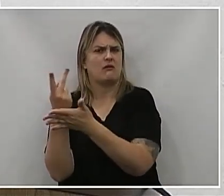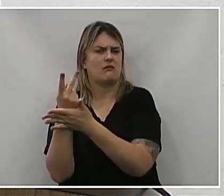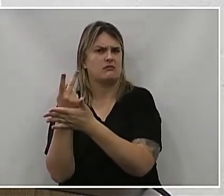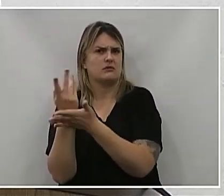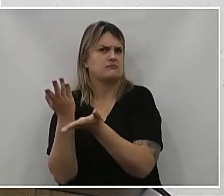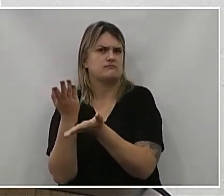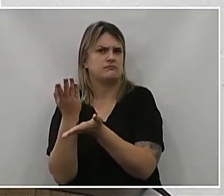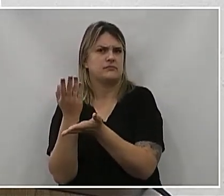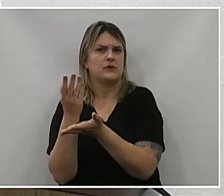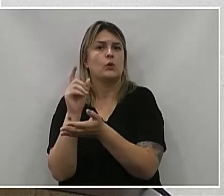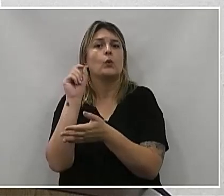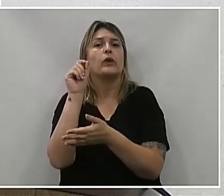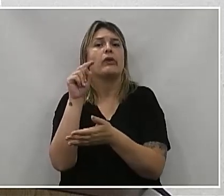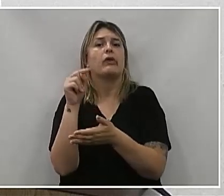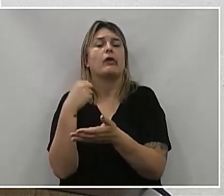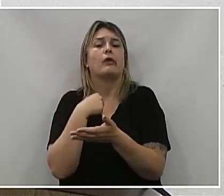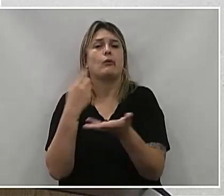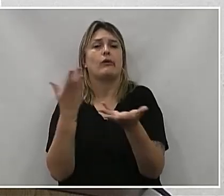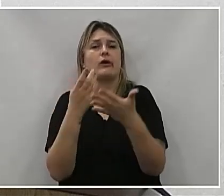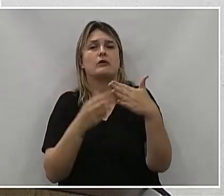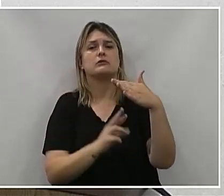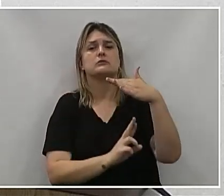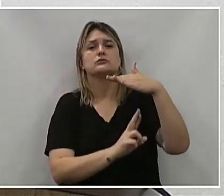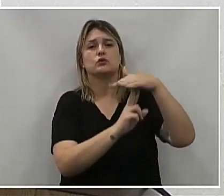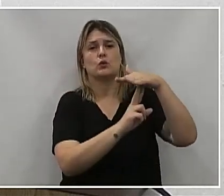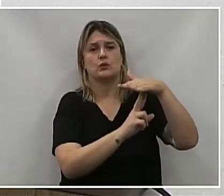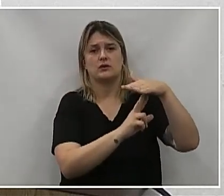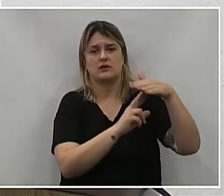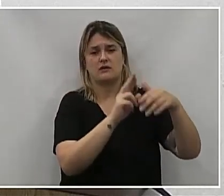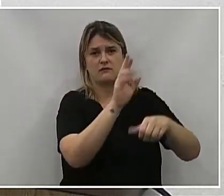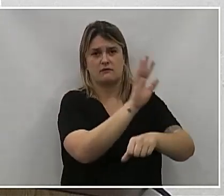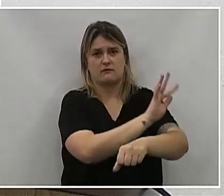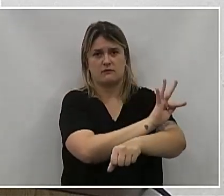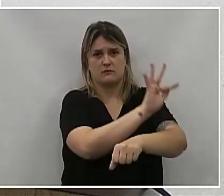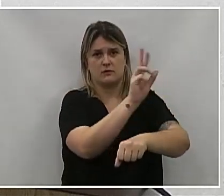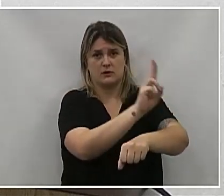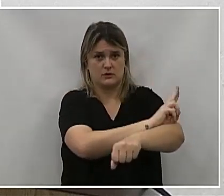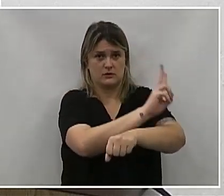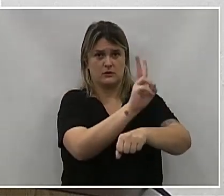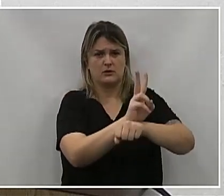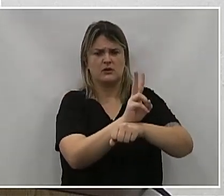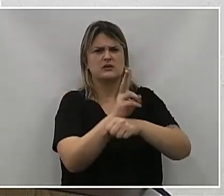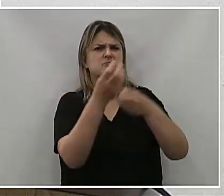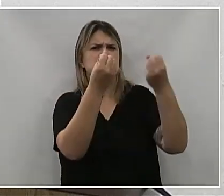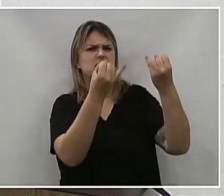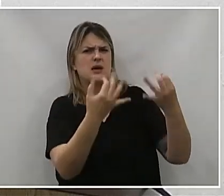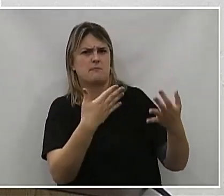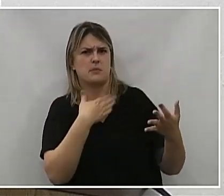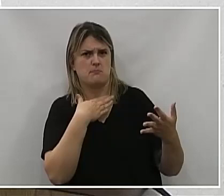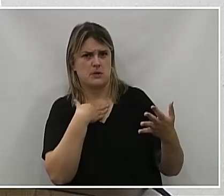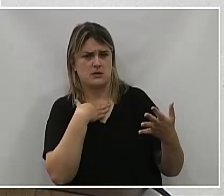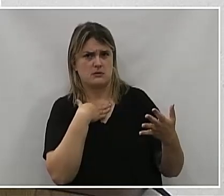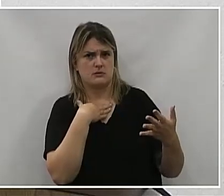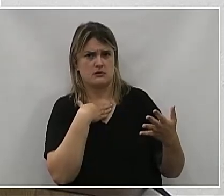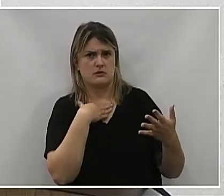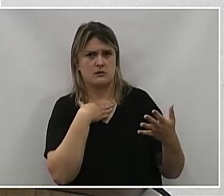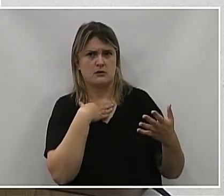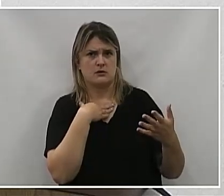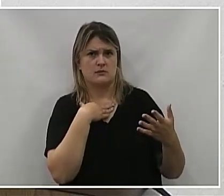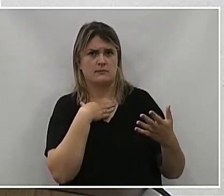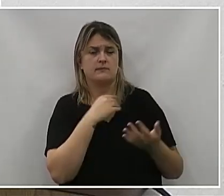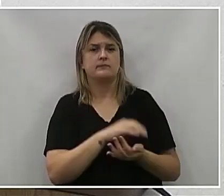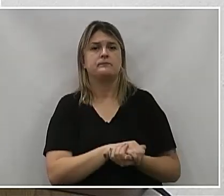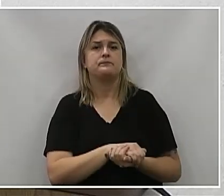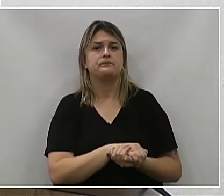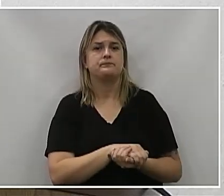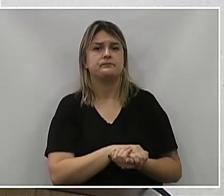quero da reitoria da Uniuv é que explique para nós, e de maneira tão rápida como fizeram comigo,